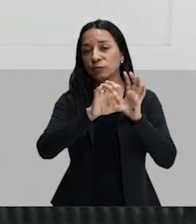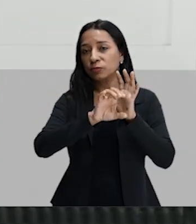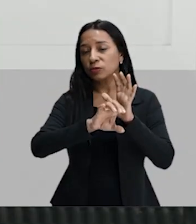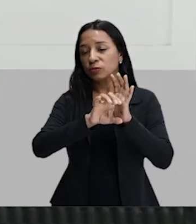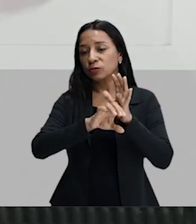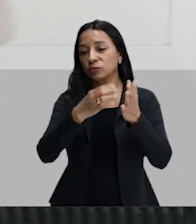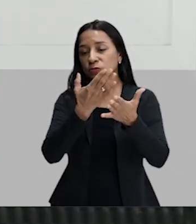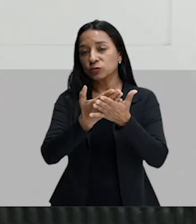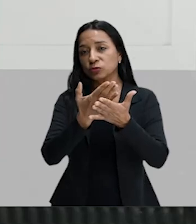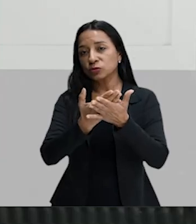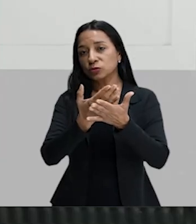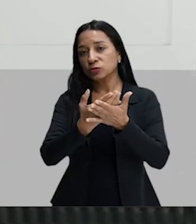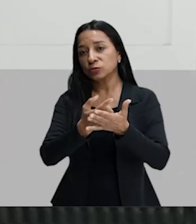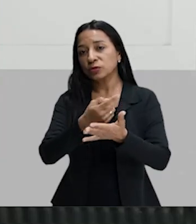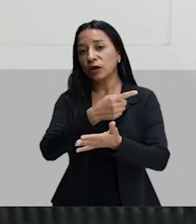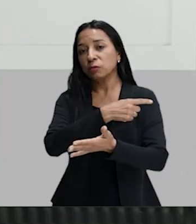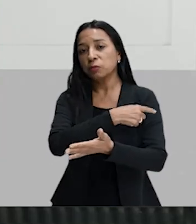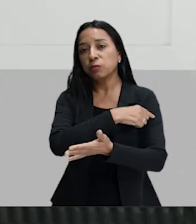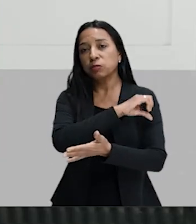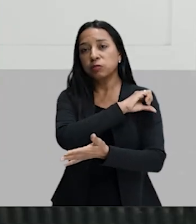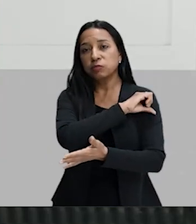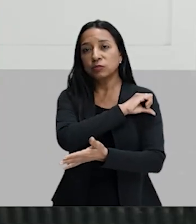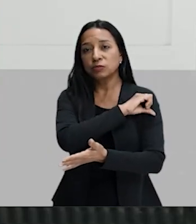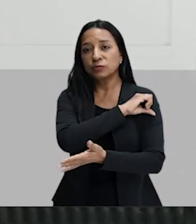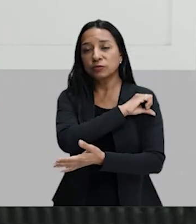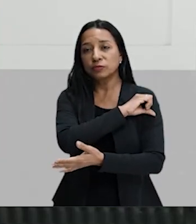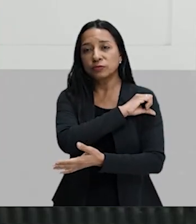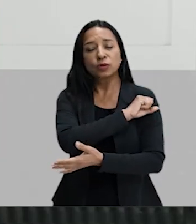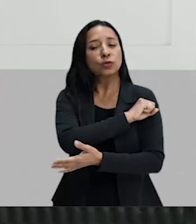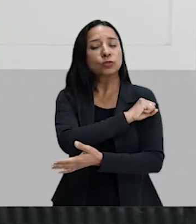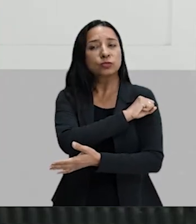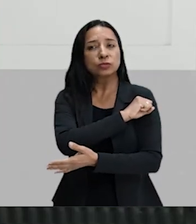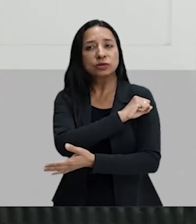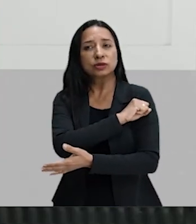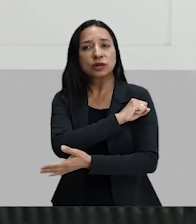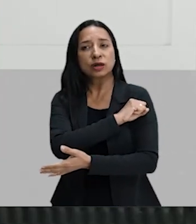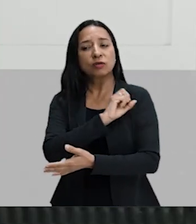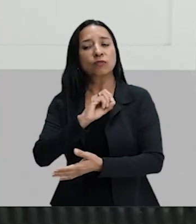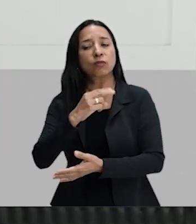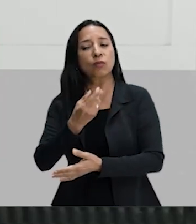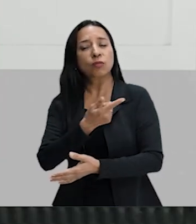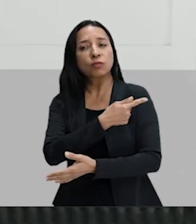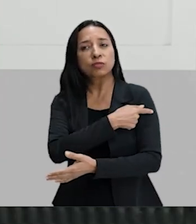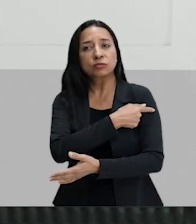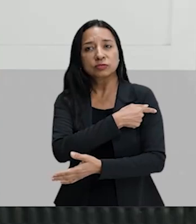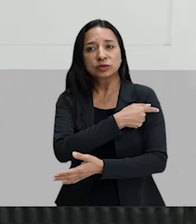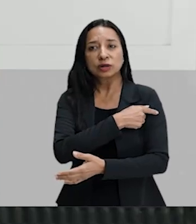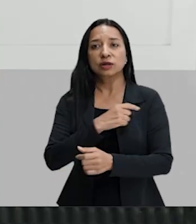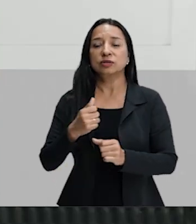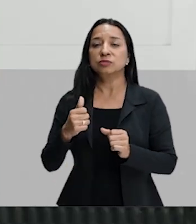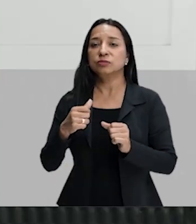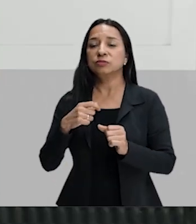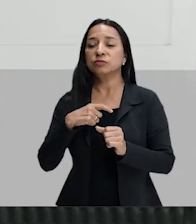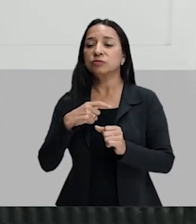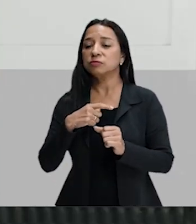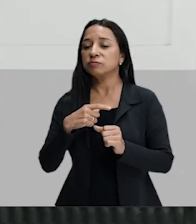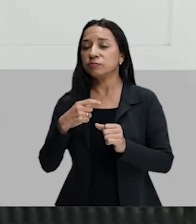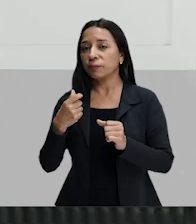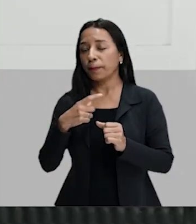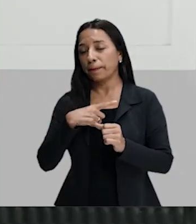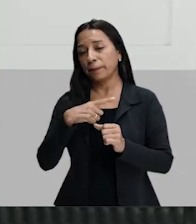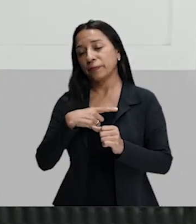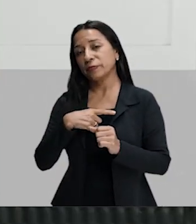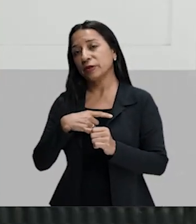ensino fundamental. Lá no oitavo ano ou sétimo ano, o aluno tem o primeiro contato